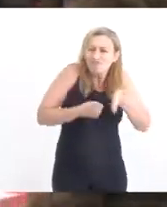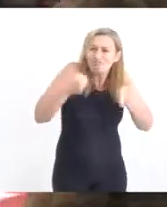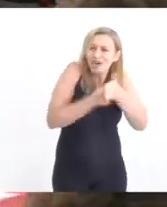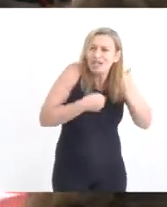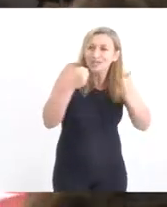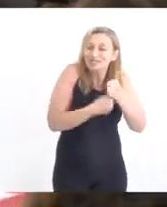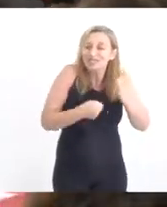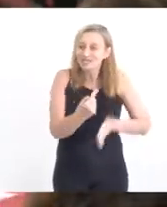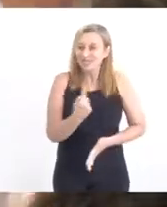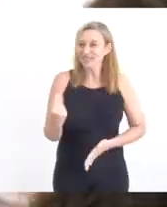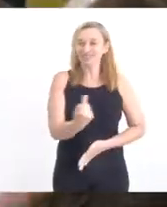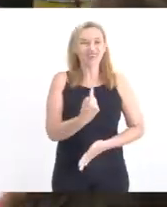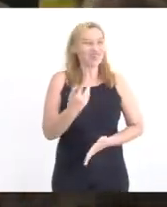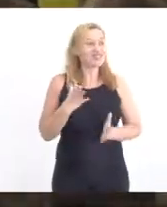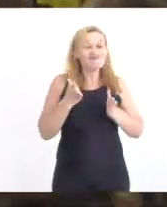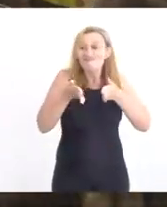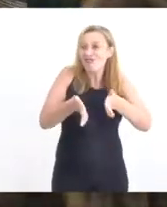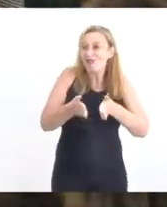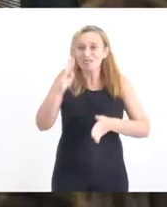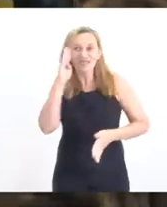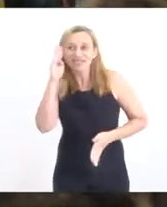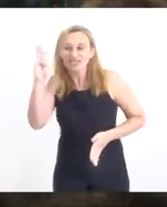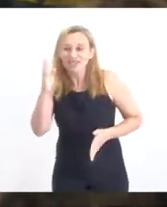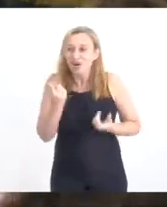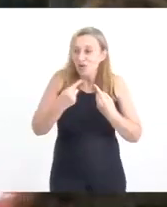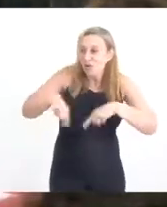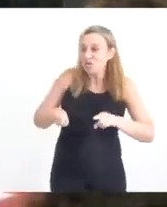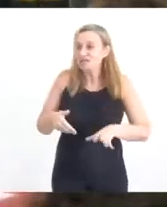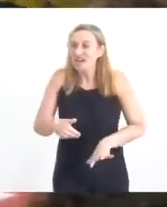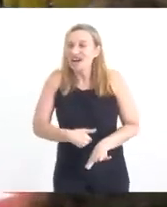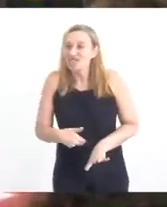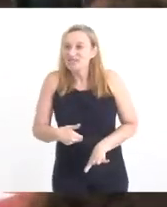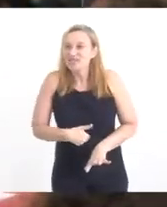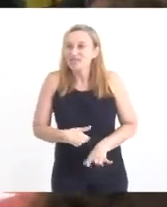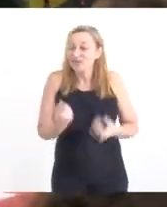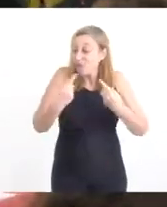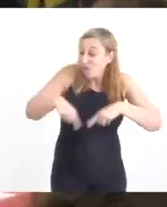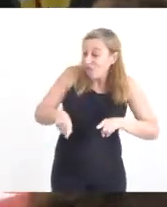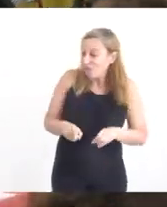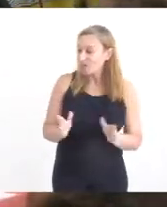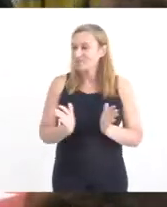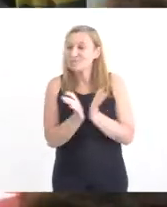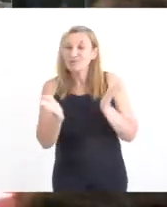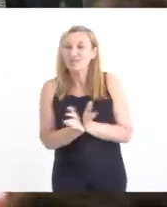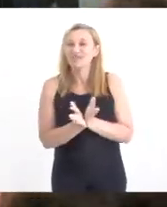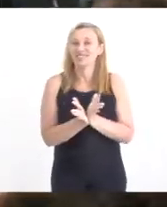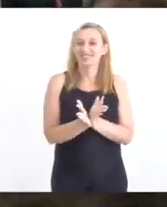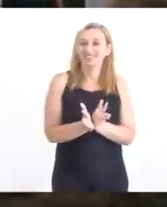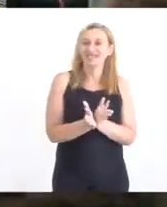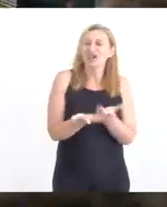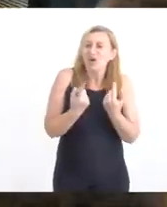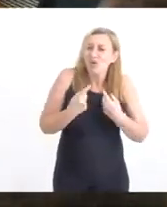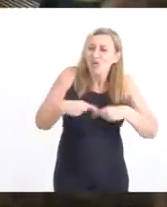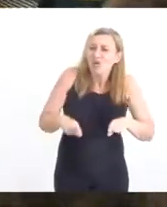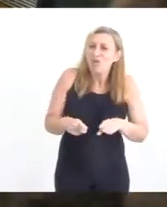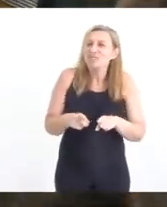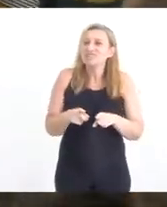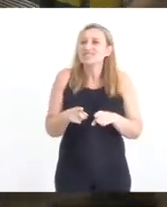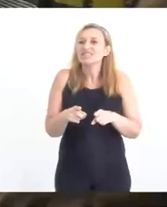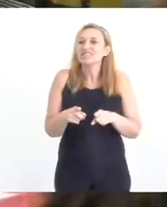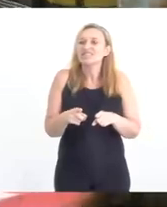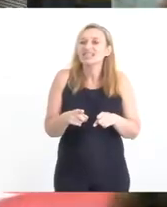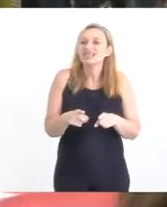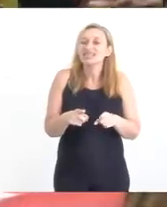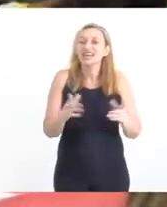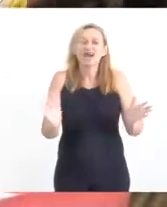luta que para gente é central de combate à fome de combate a miséria de combate